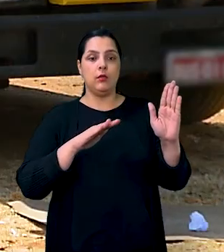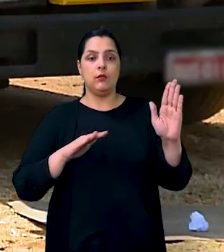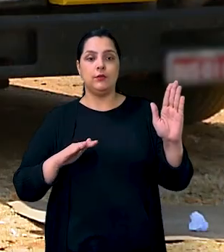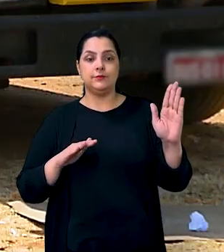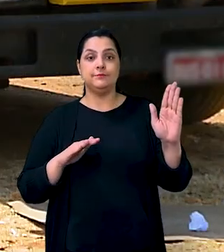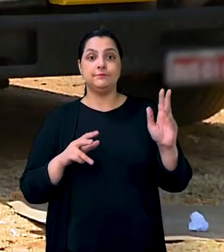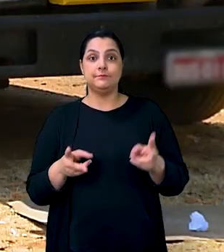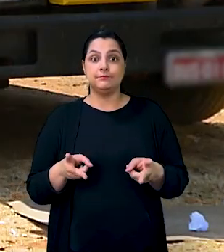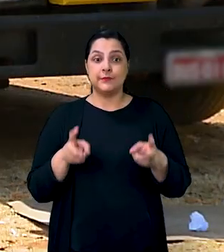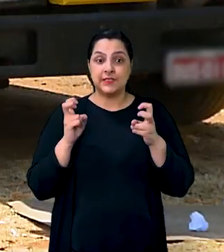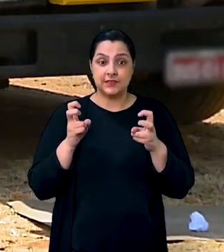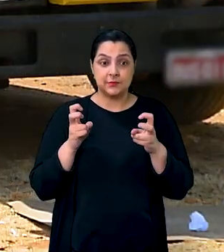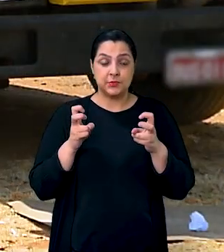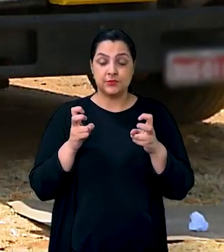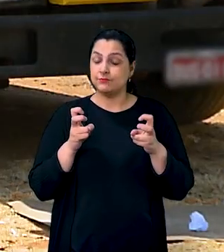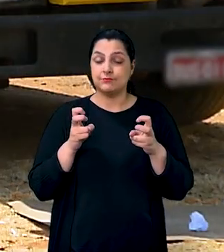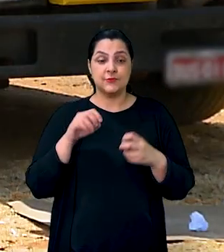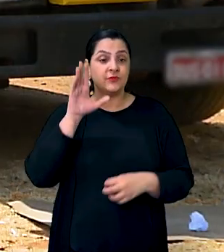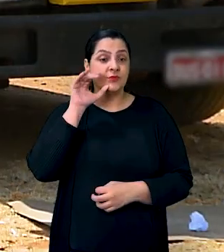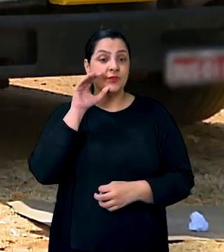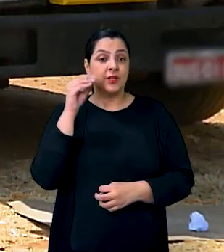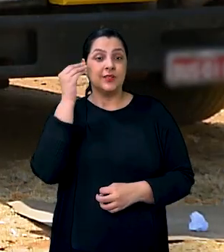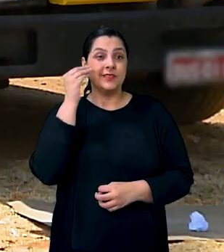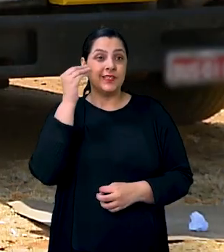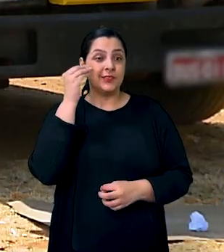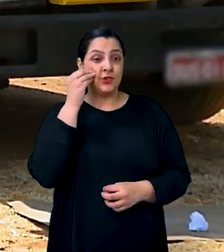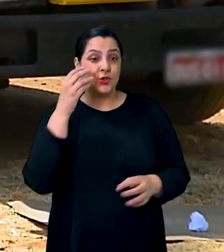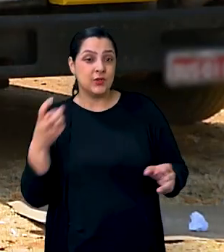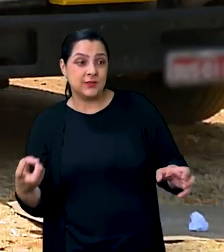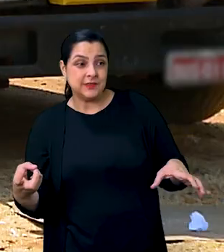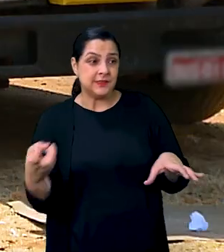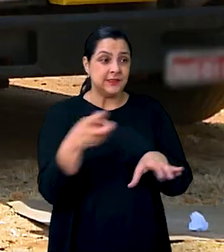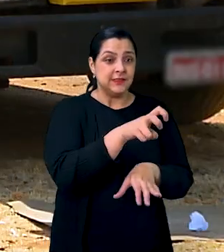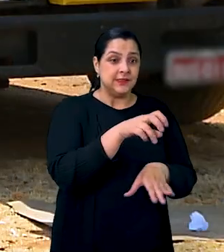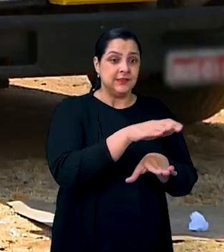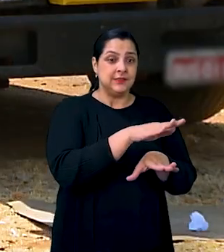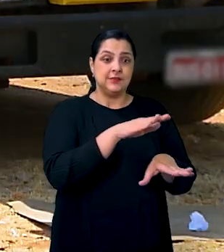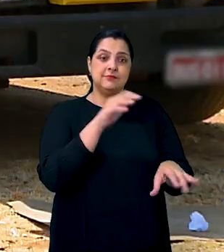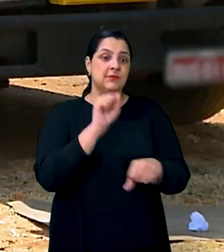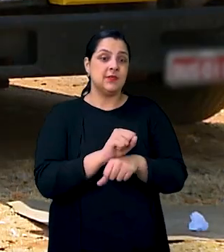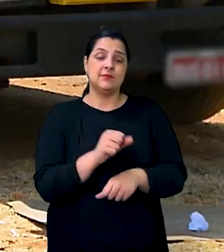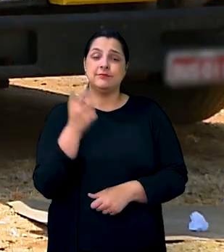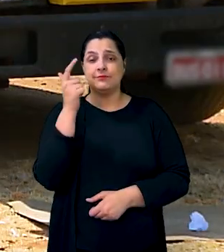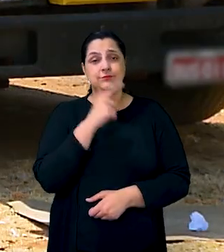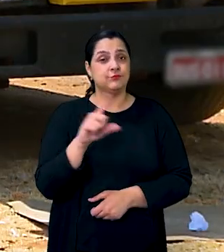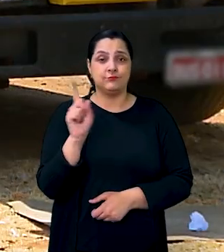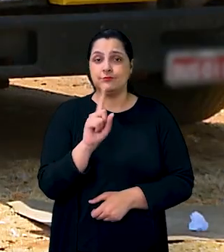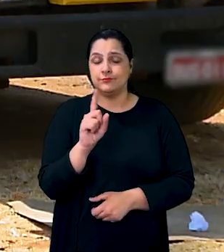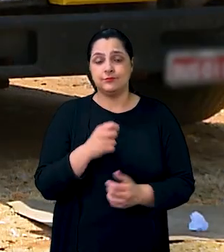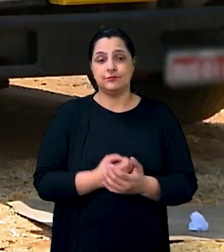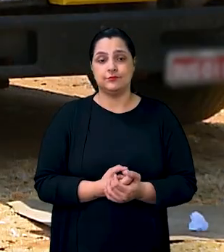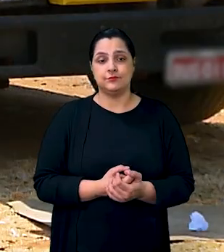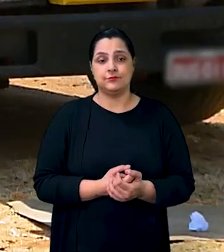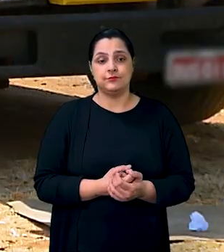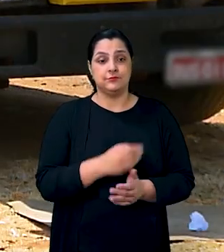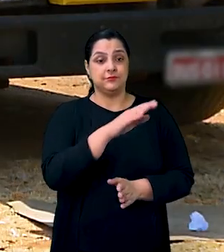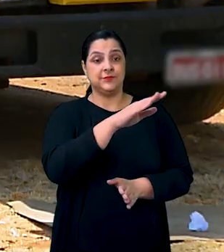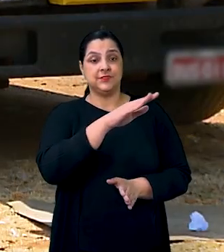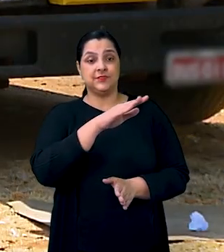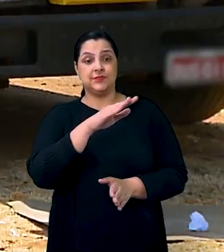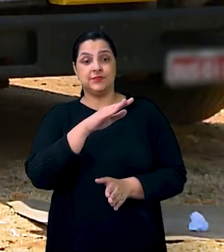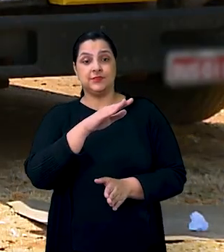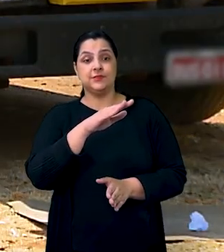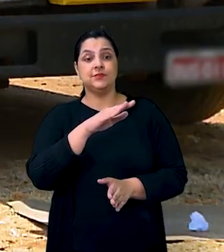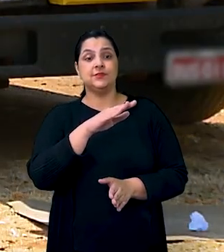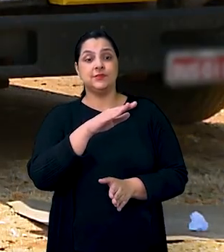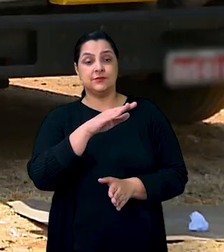rua. Quando percebeu, o trabalhador tentou entrar na cabine para parar o veículo, mas não conseguiu. Ele acabou